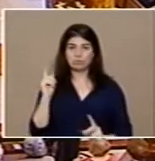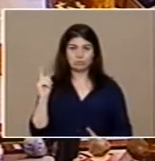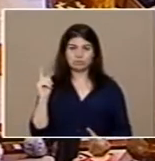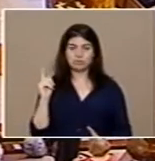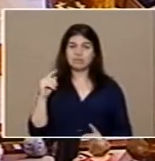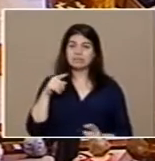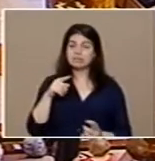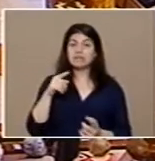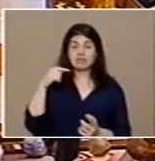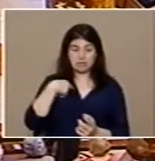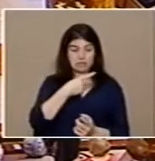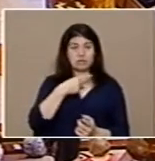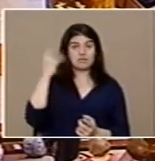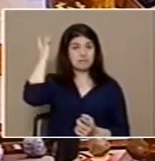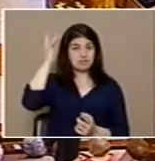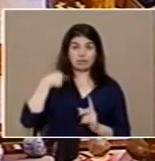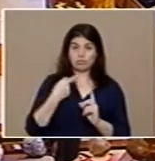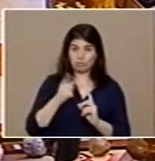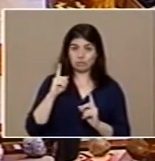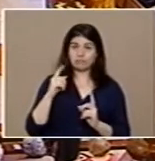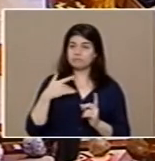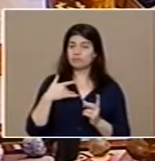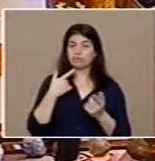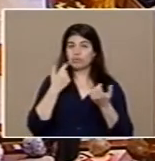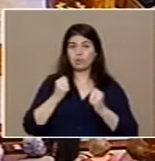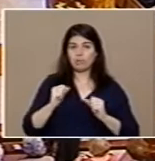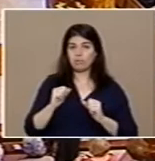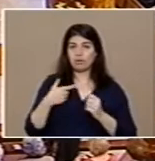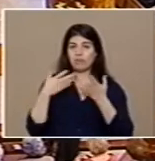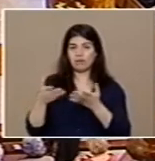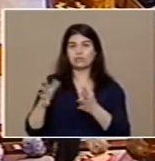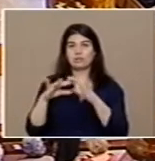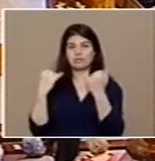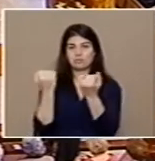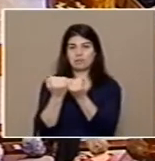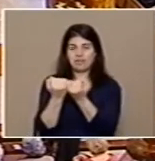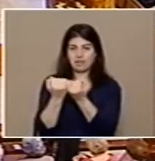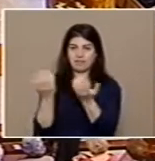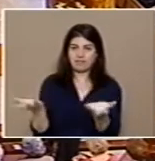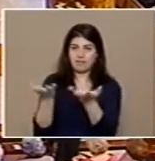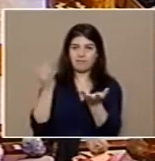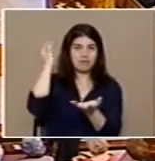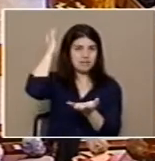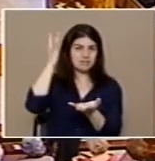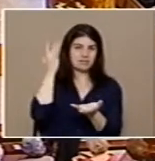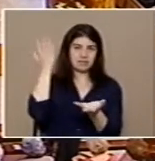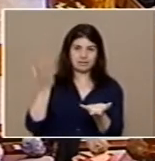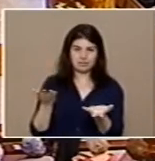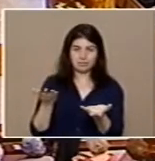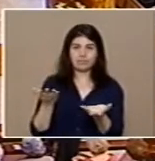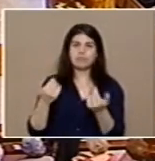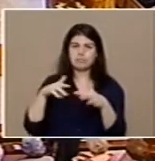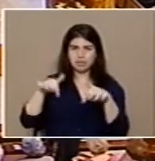ajuda a sociedade a ser sangue e nós necessitamos e graças a Deus temos na nossa sociedade tantos casais que são exemplos